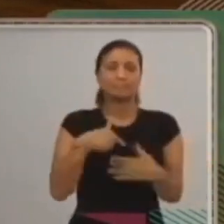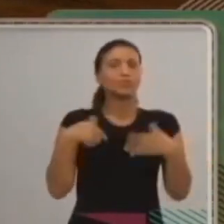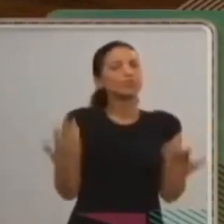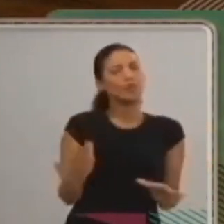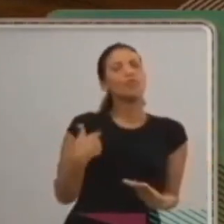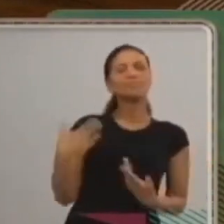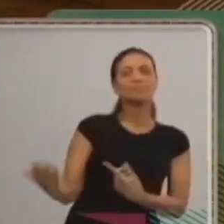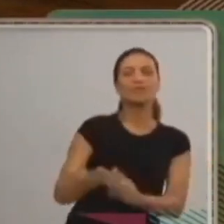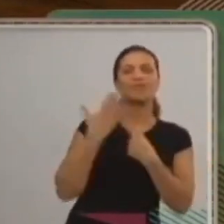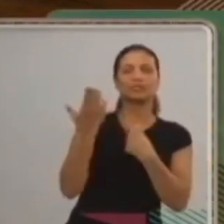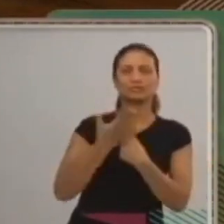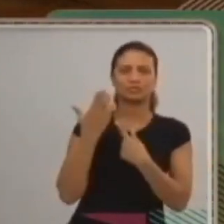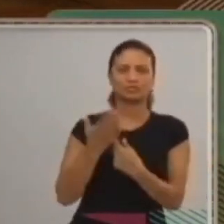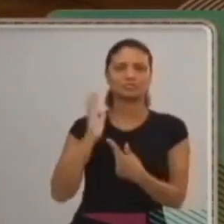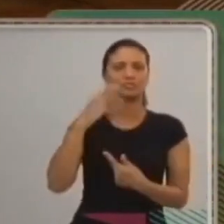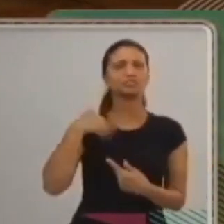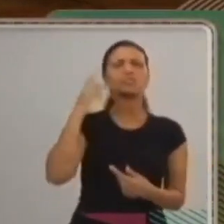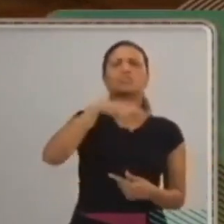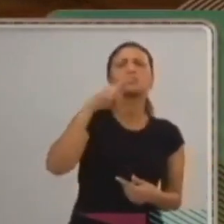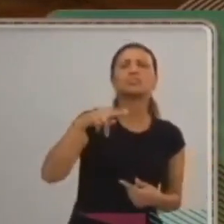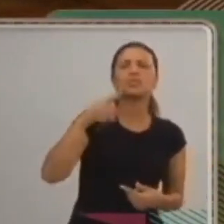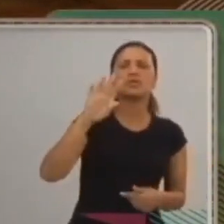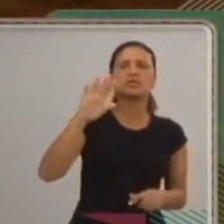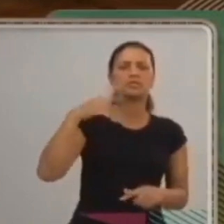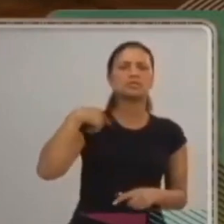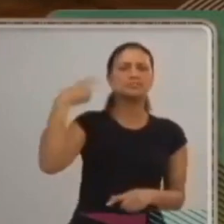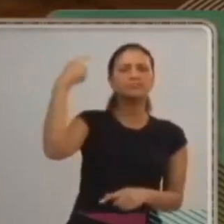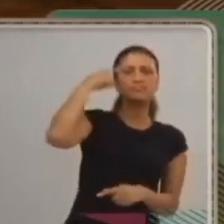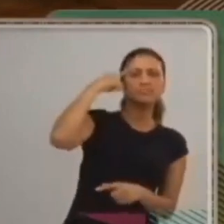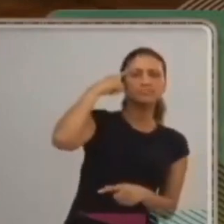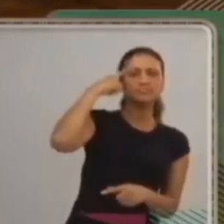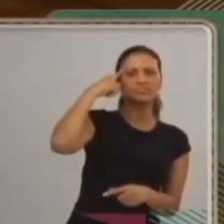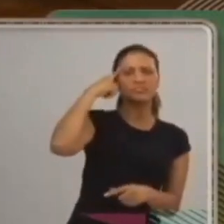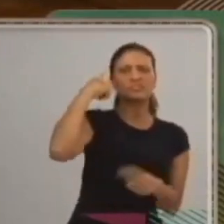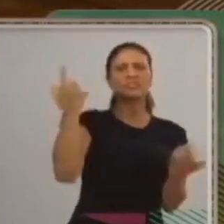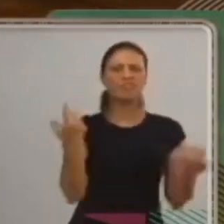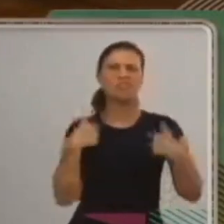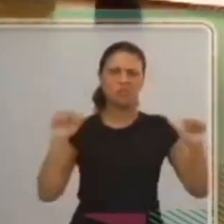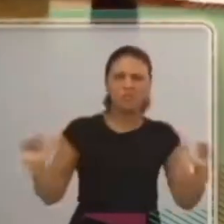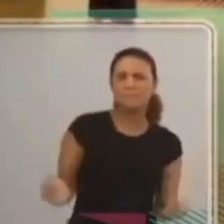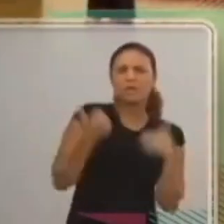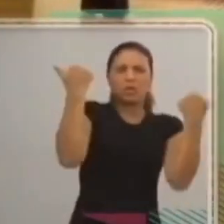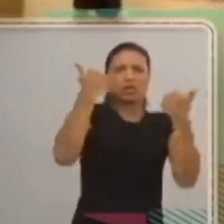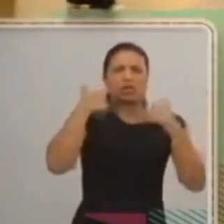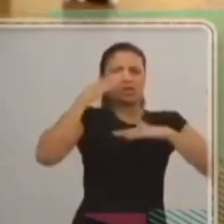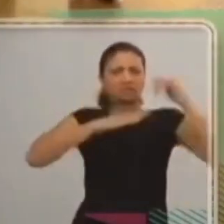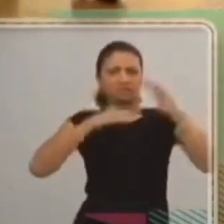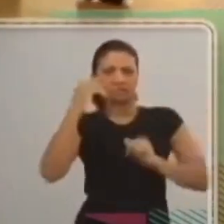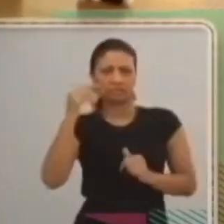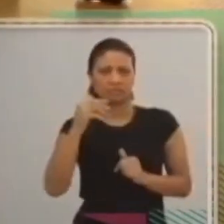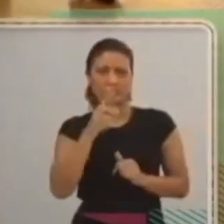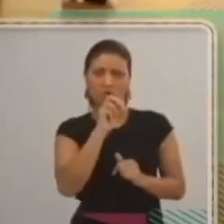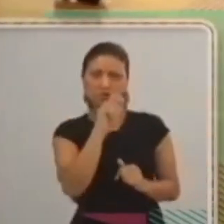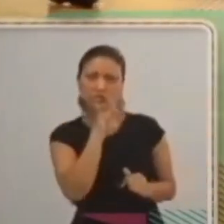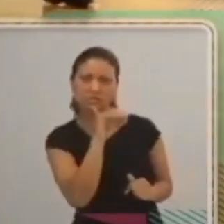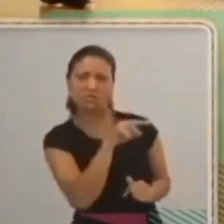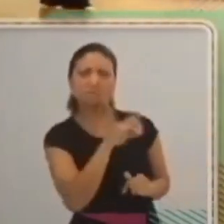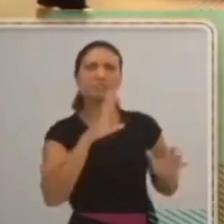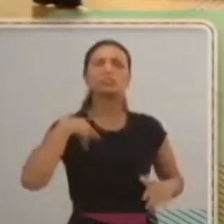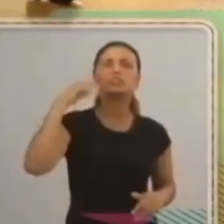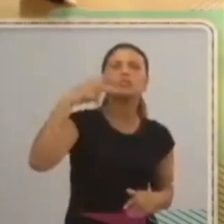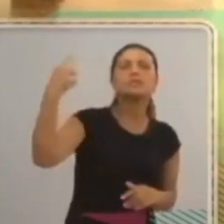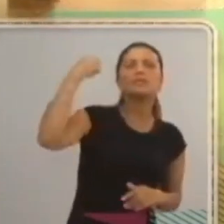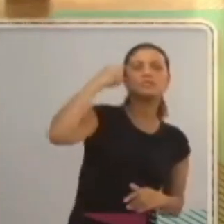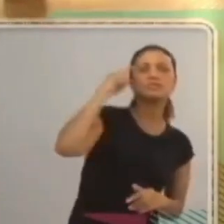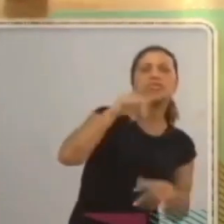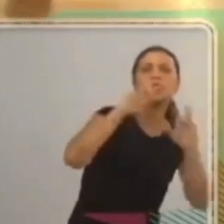enfim. Isso ajudou muito, mas nunca se pensou, vamos melhorar a autoestima do Rogério. Não, nunca se pensou. Isso